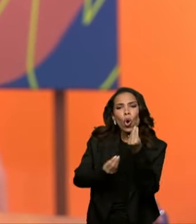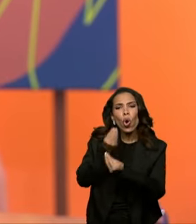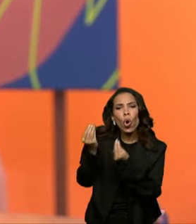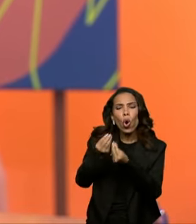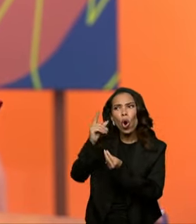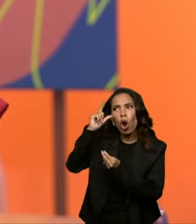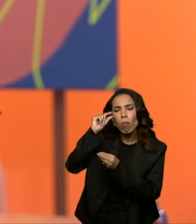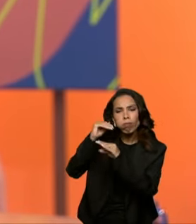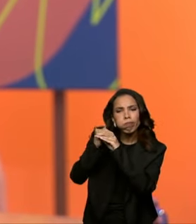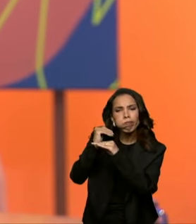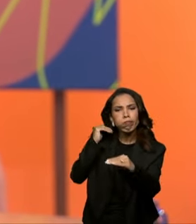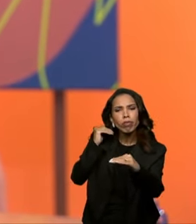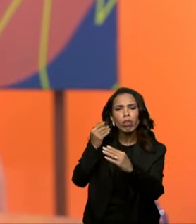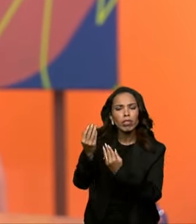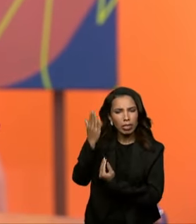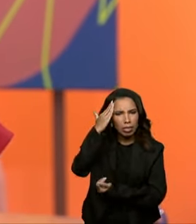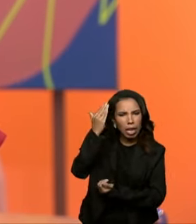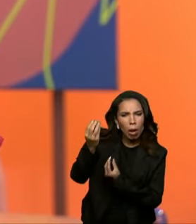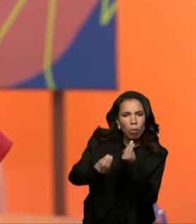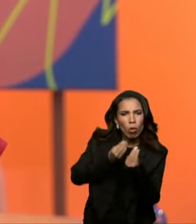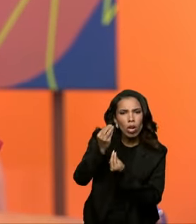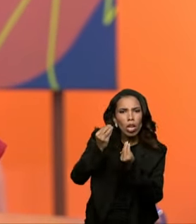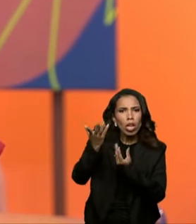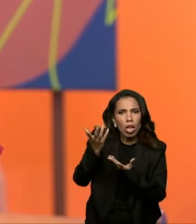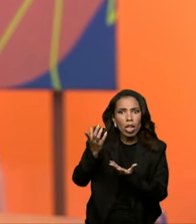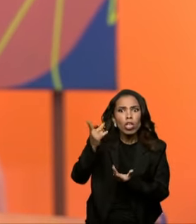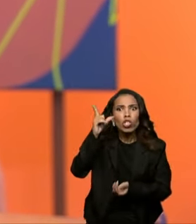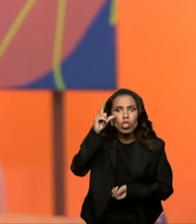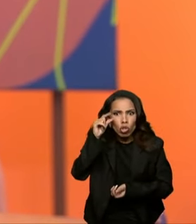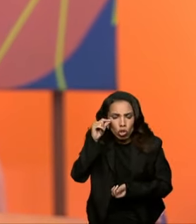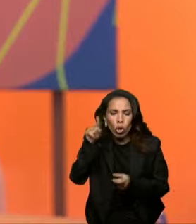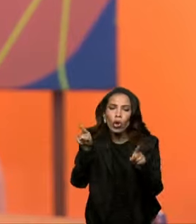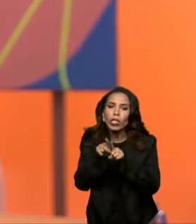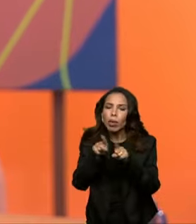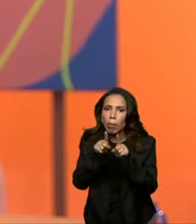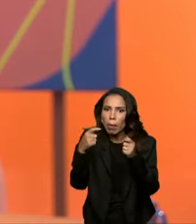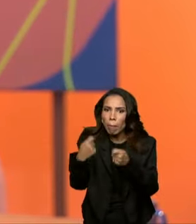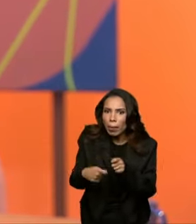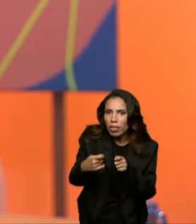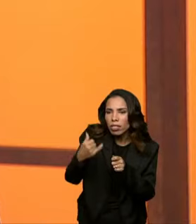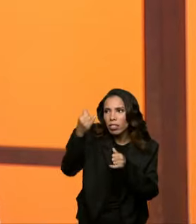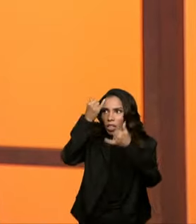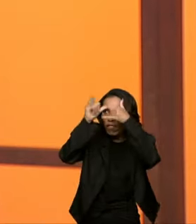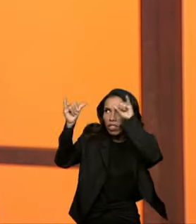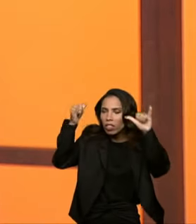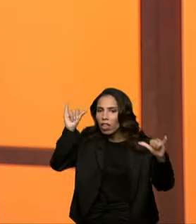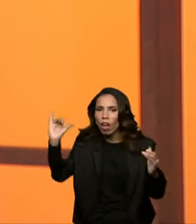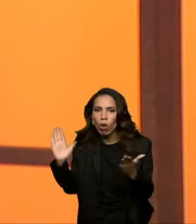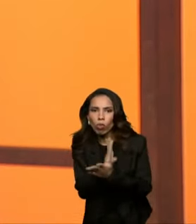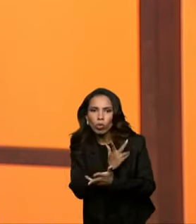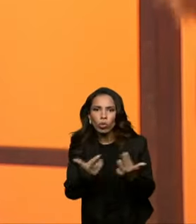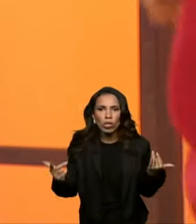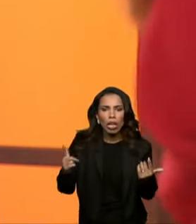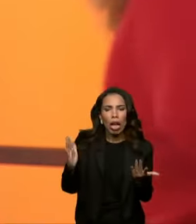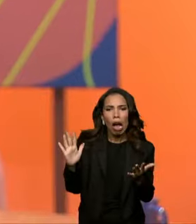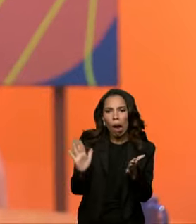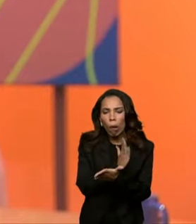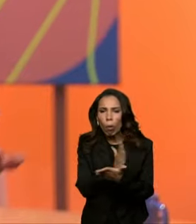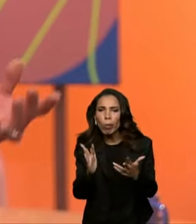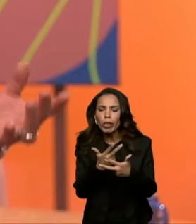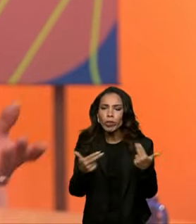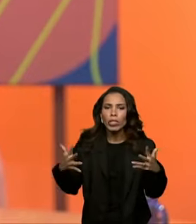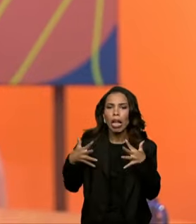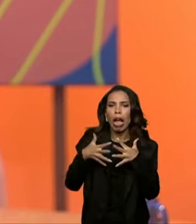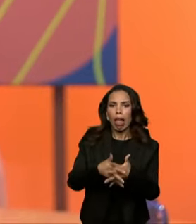sono. Vocês sabem o que é isso, gente? Sono tem higiene também. Você não sabia? Então fica aqui com a gente pra descobrir, tá legal?